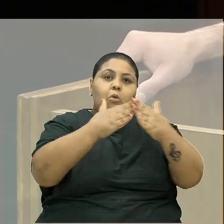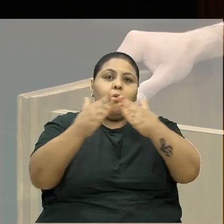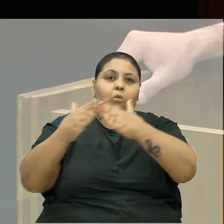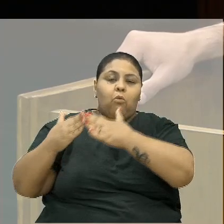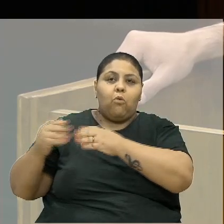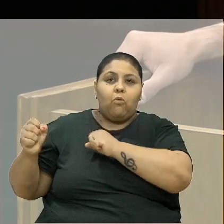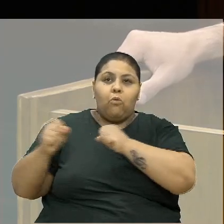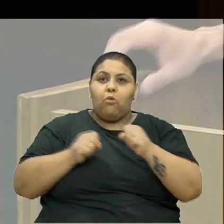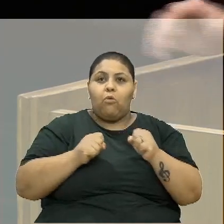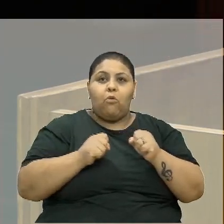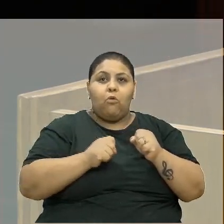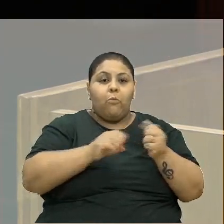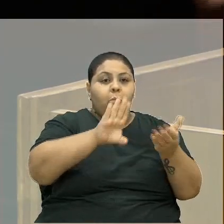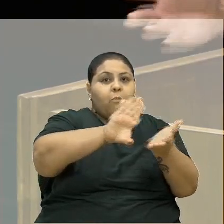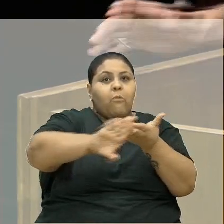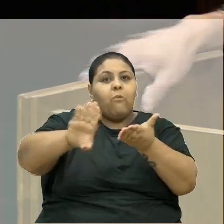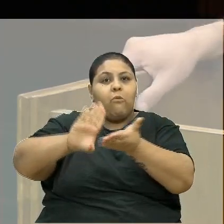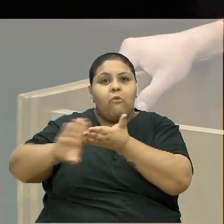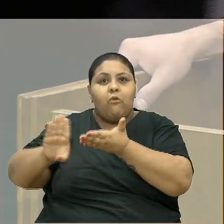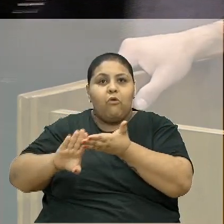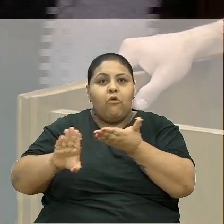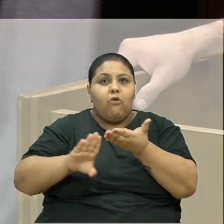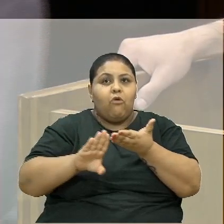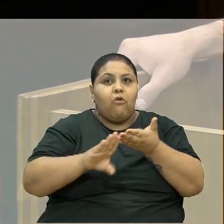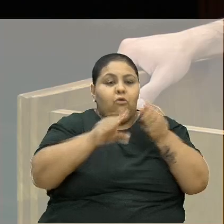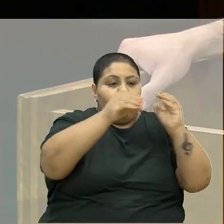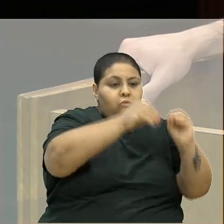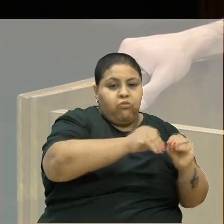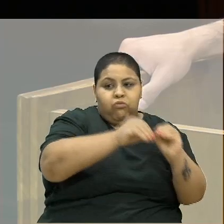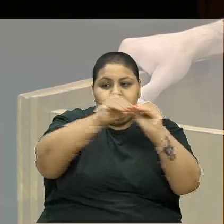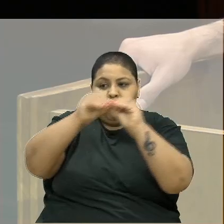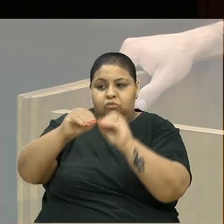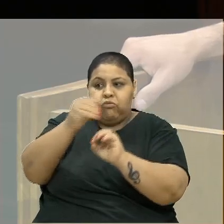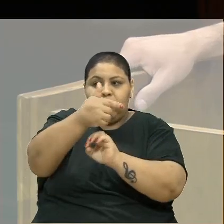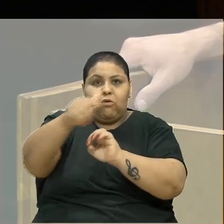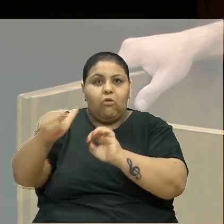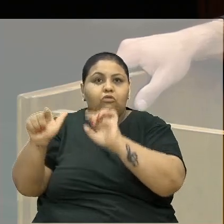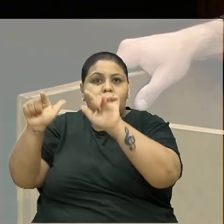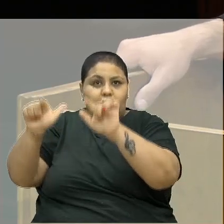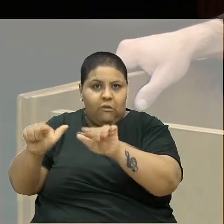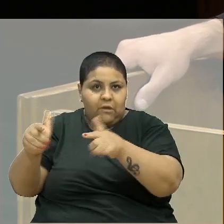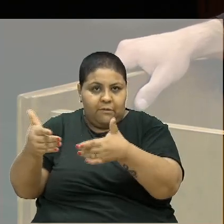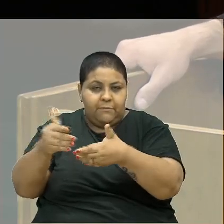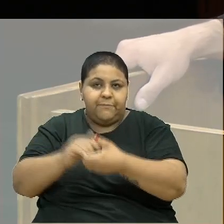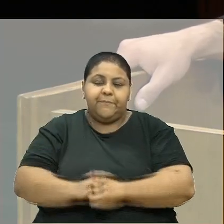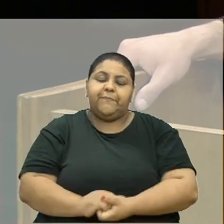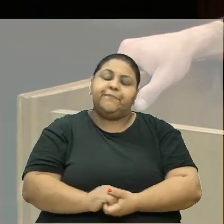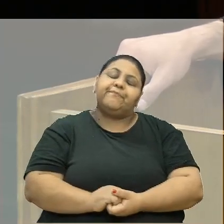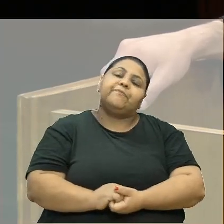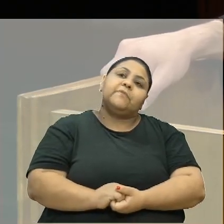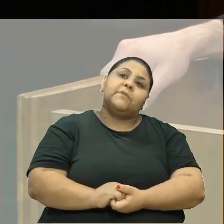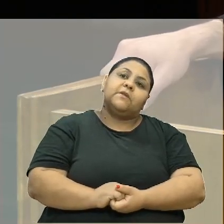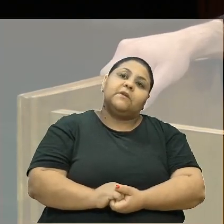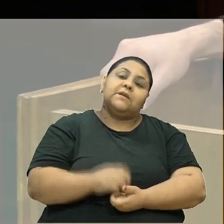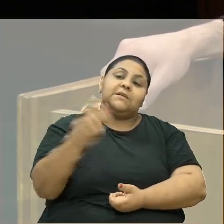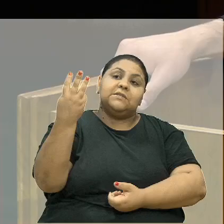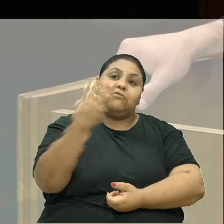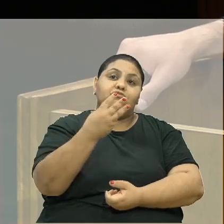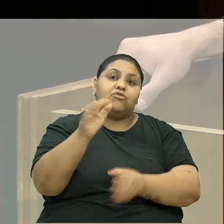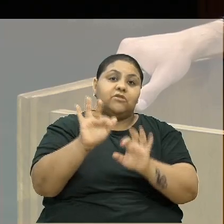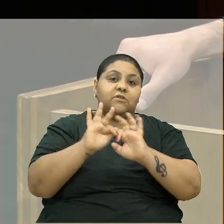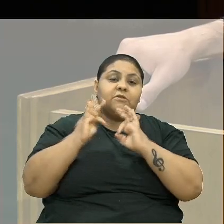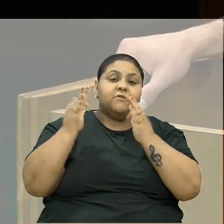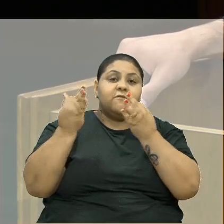possam ser retirados, realocados o mais breve possível. Inclusive, são 3 famílias que